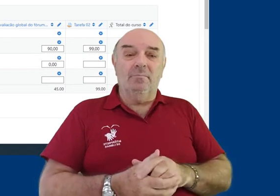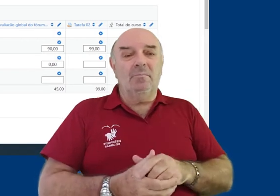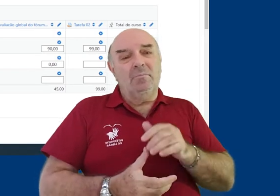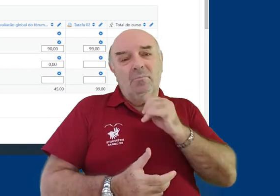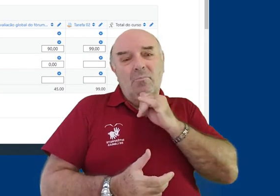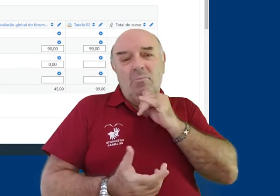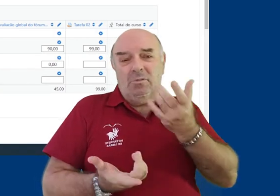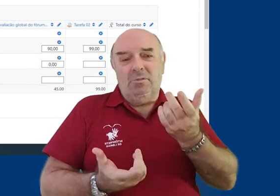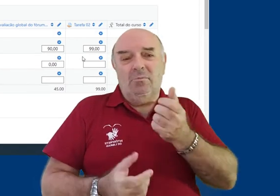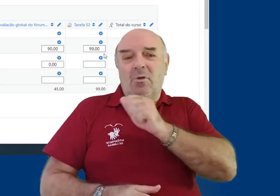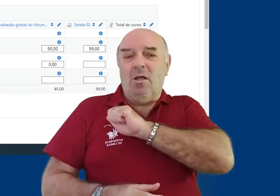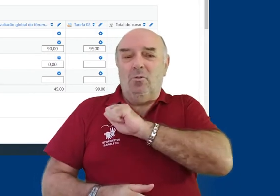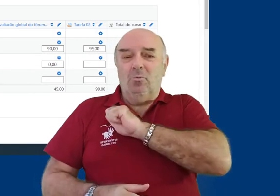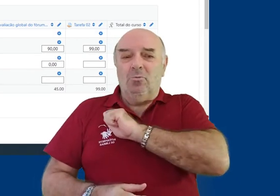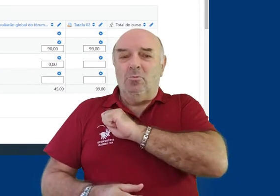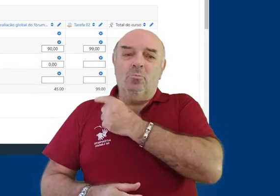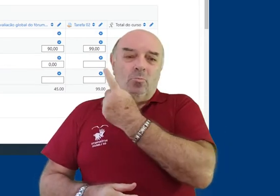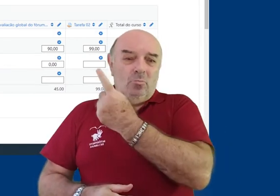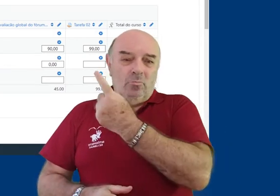estudante aluno Moodle 1.